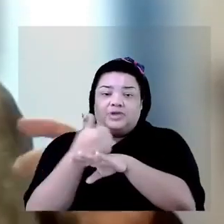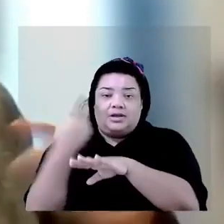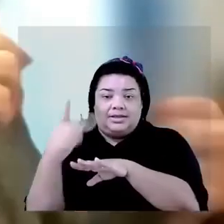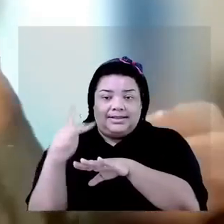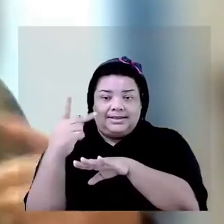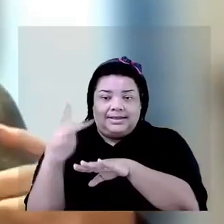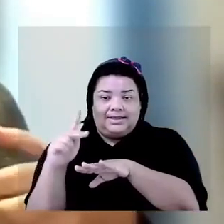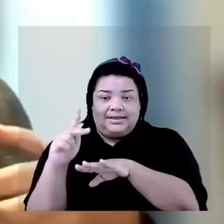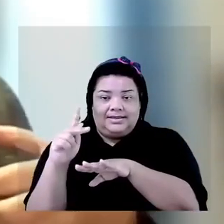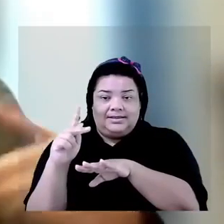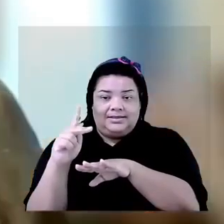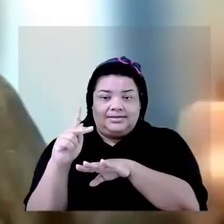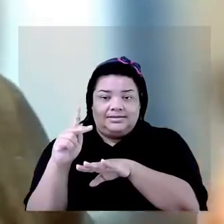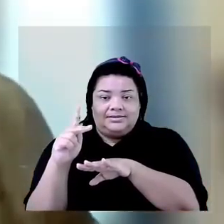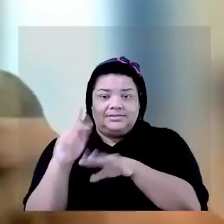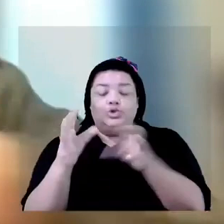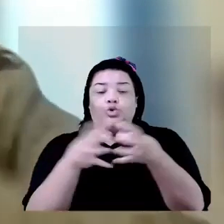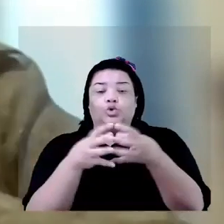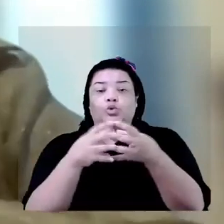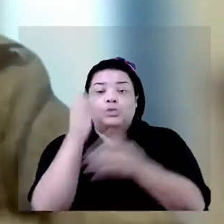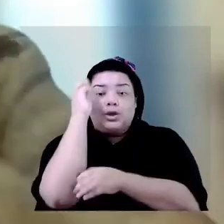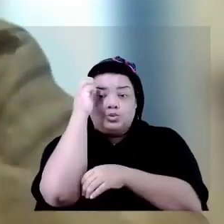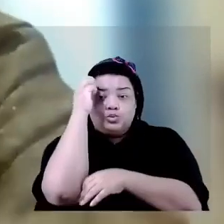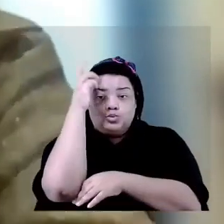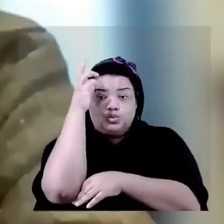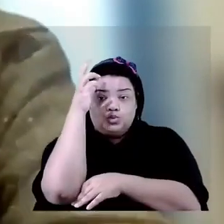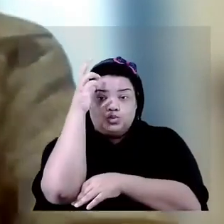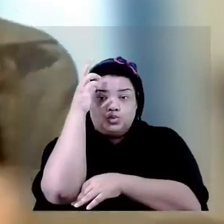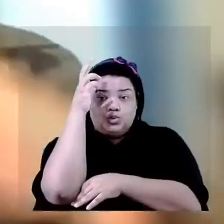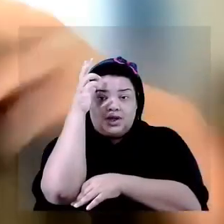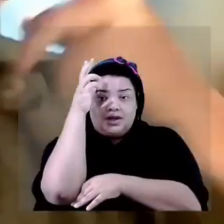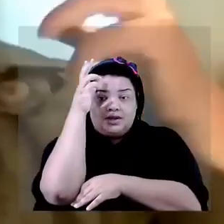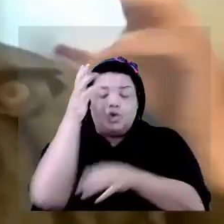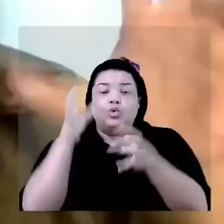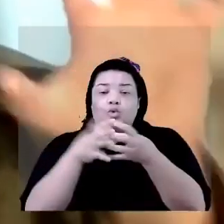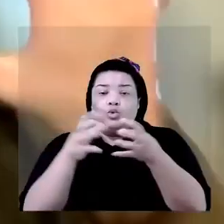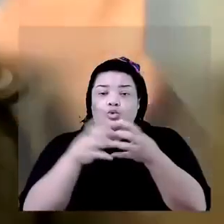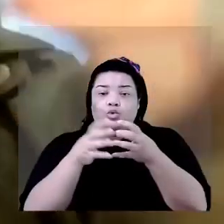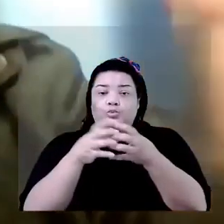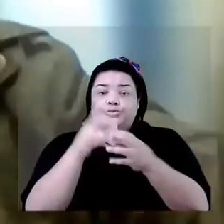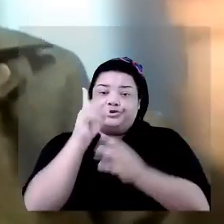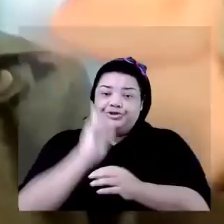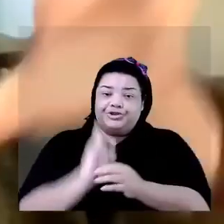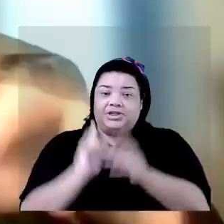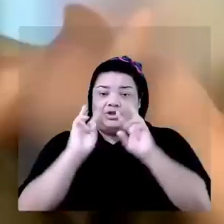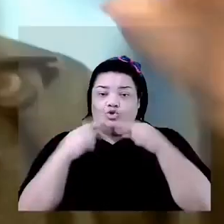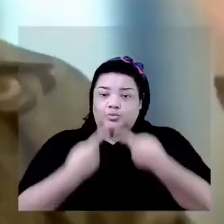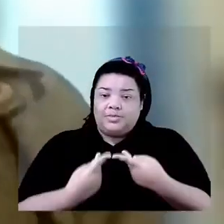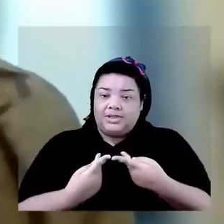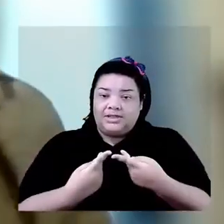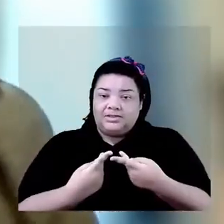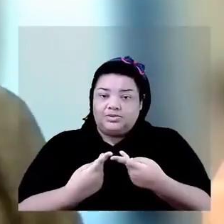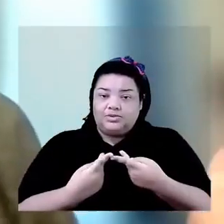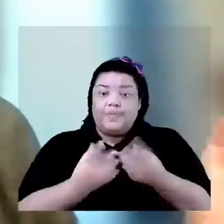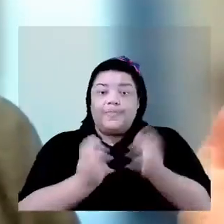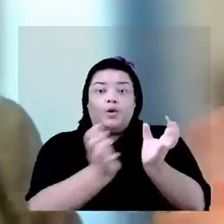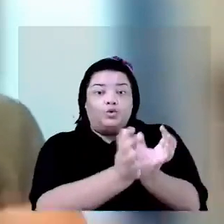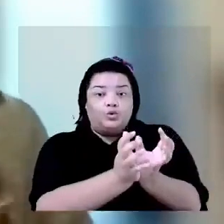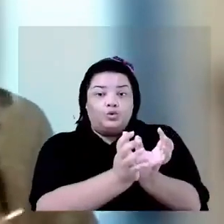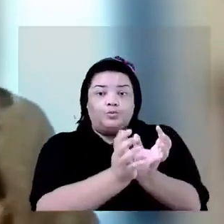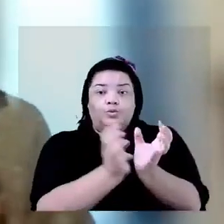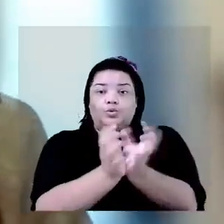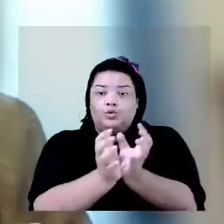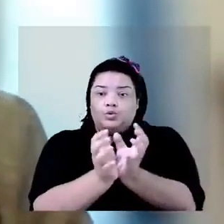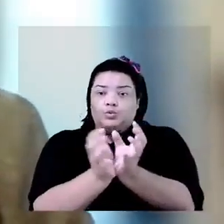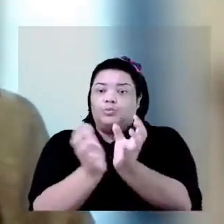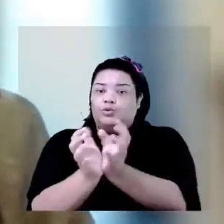Do povo da cultura, dos direitos humanos, do meio ambiente. Tem alguns grupos na administração pública,